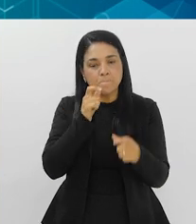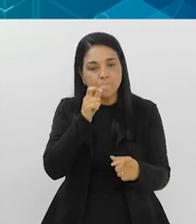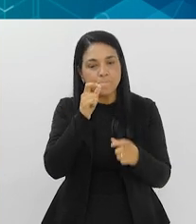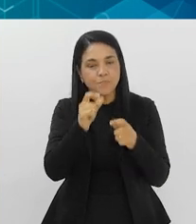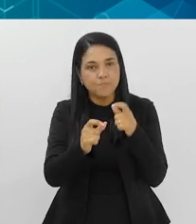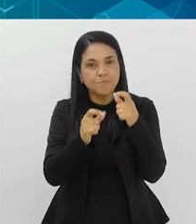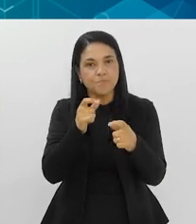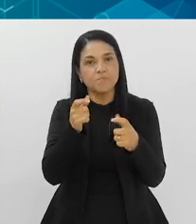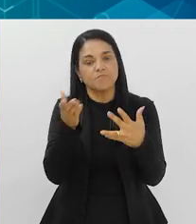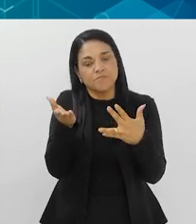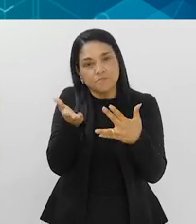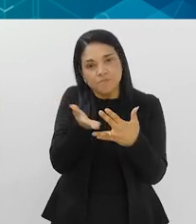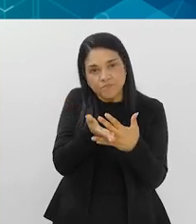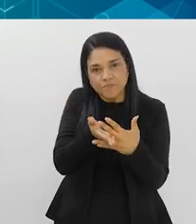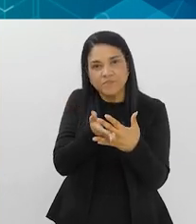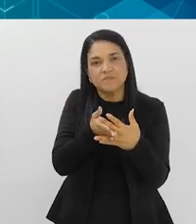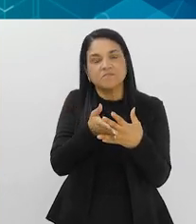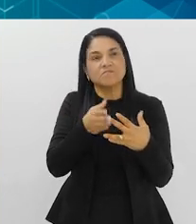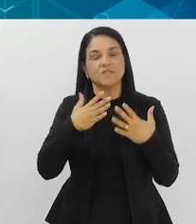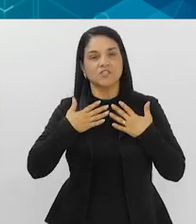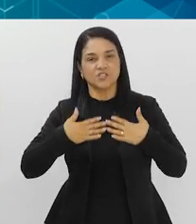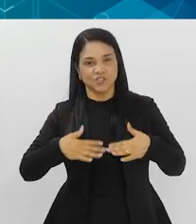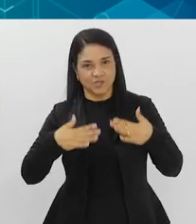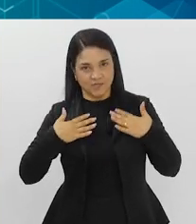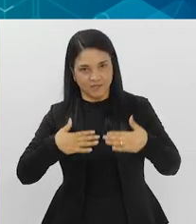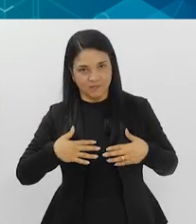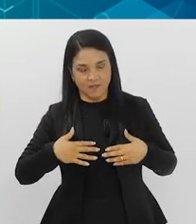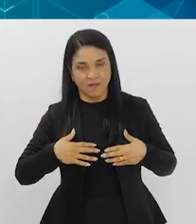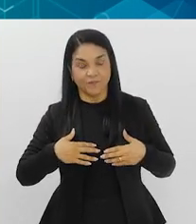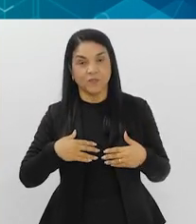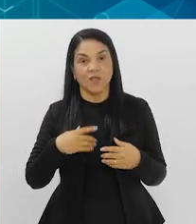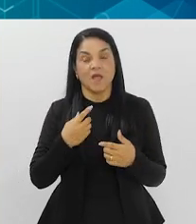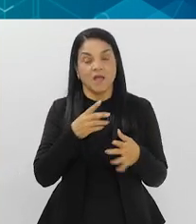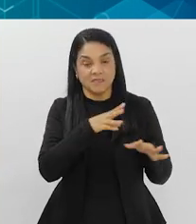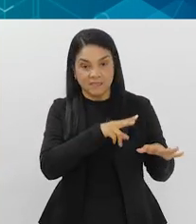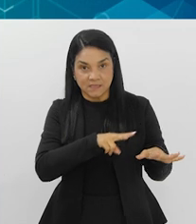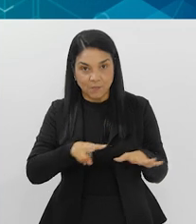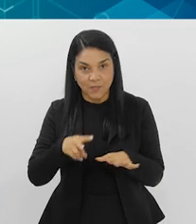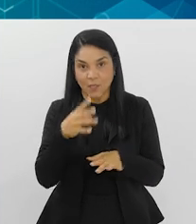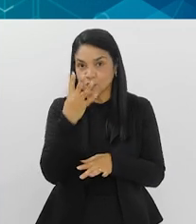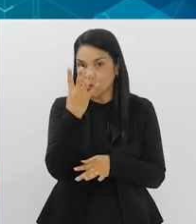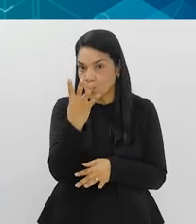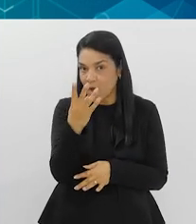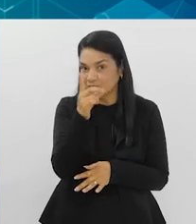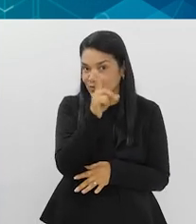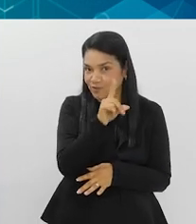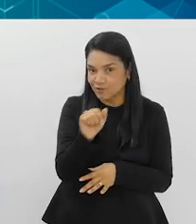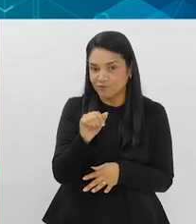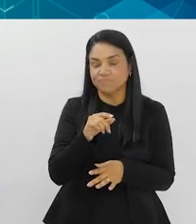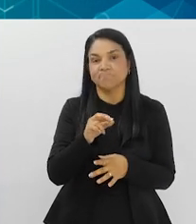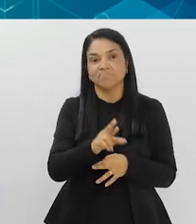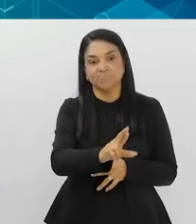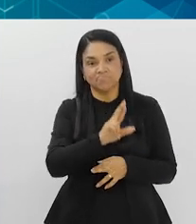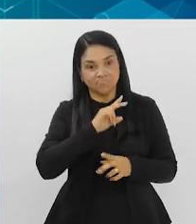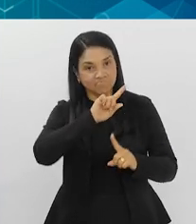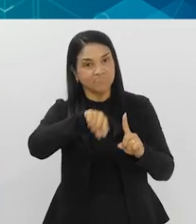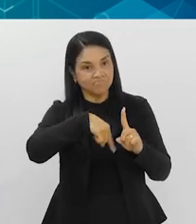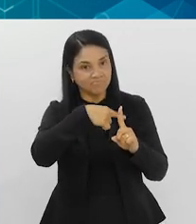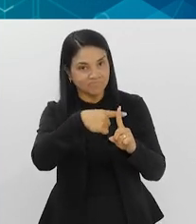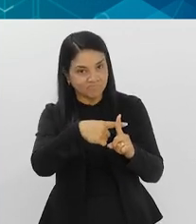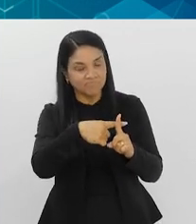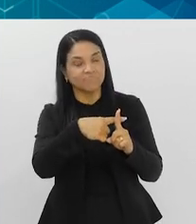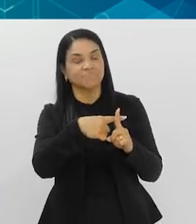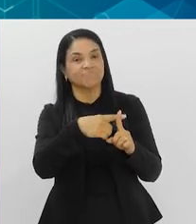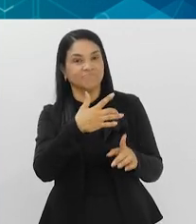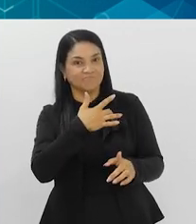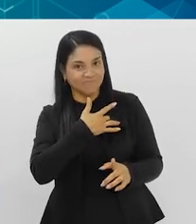pequenos momentos para descansar, para respirar, é fundamental. A semana de 4 dias vem trazendo resultados incríveis de